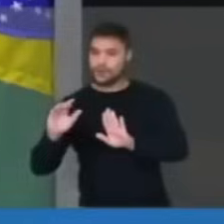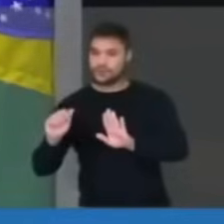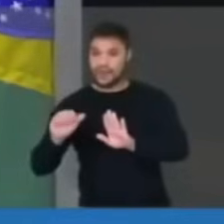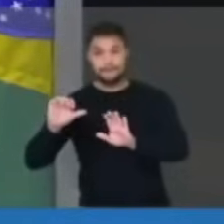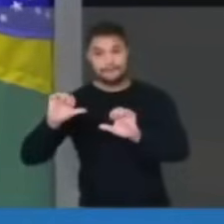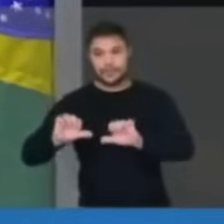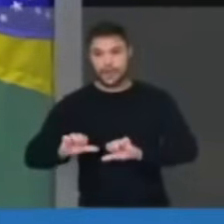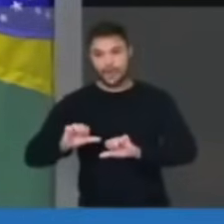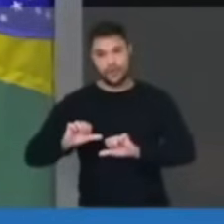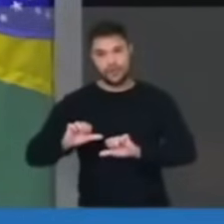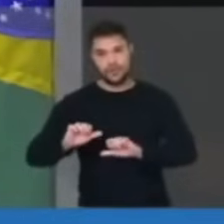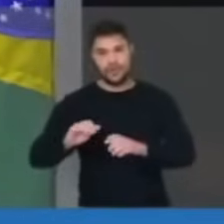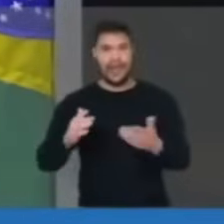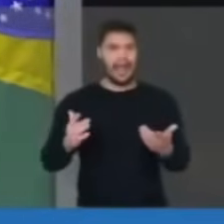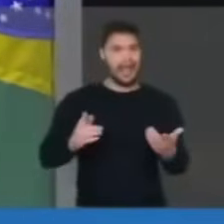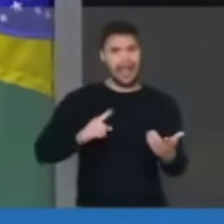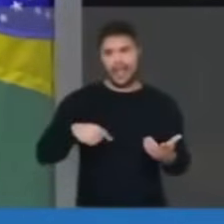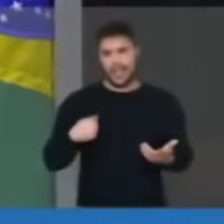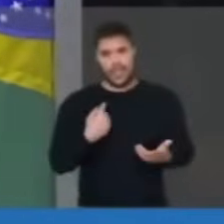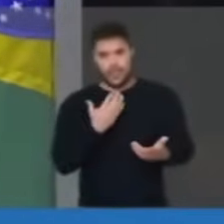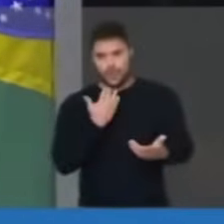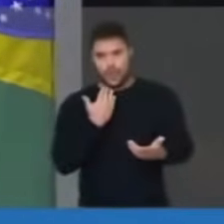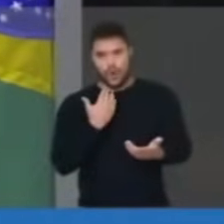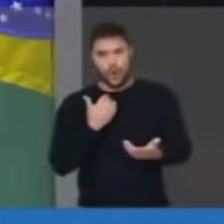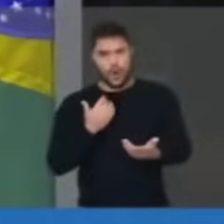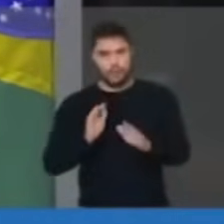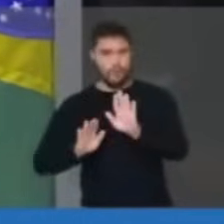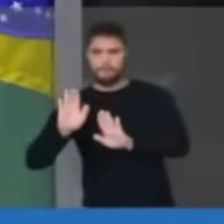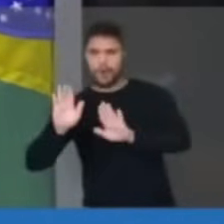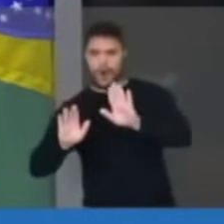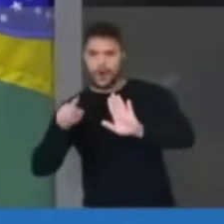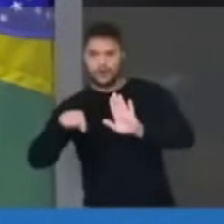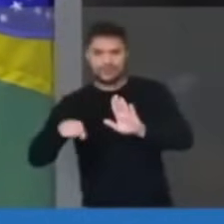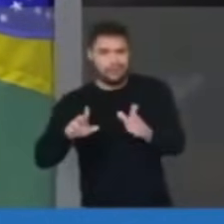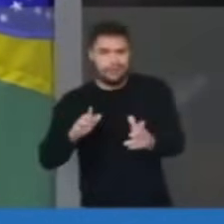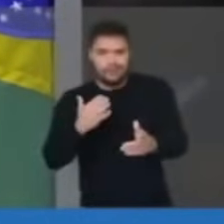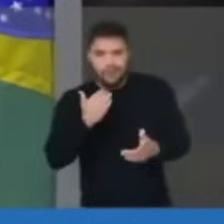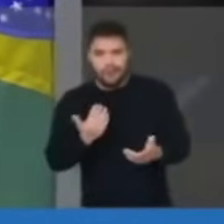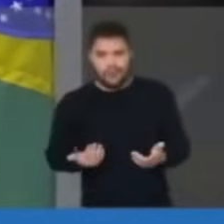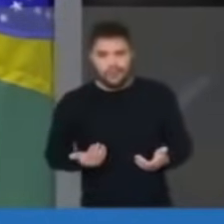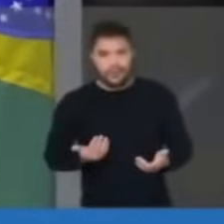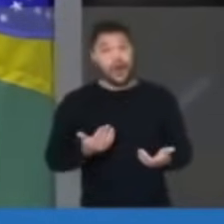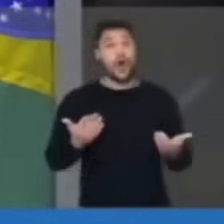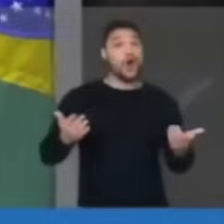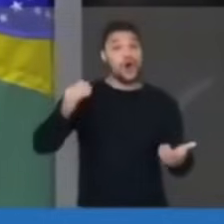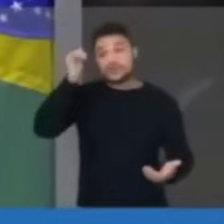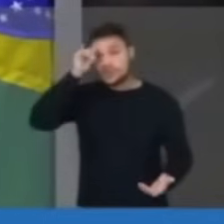Marcon, mas eu não como bolsa, eu não consumo bolsa. Ô, seu panaca,